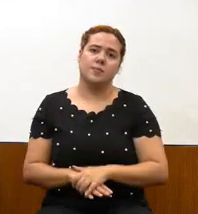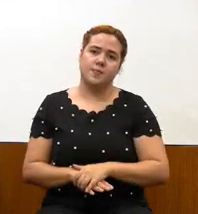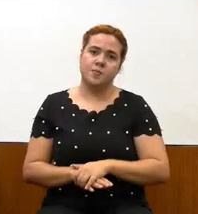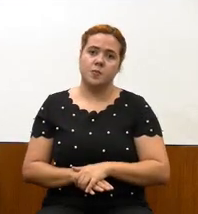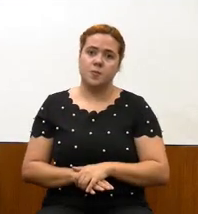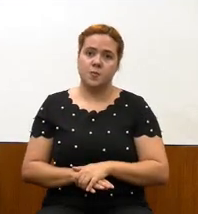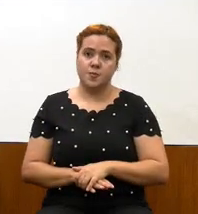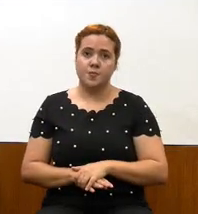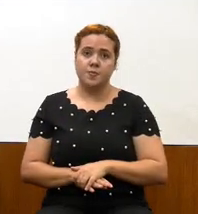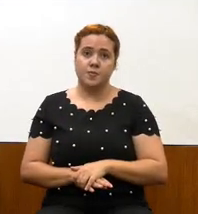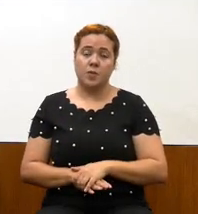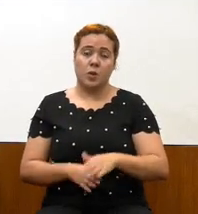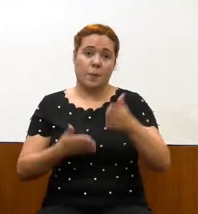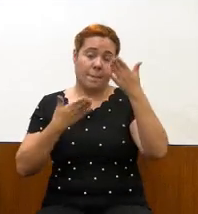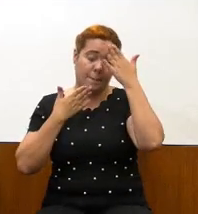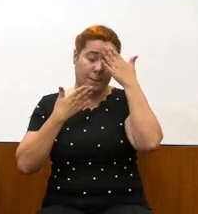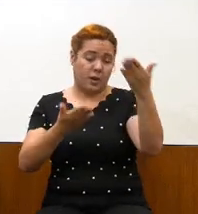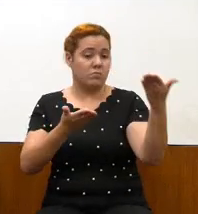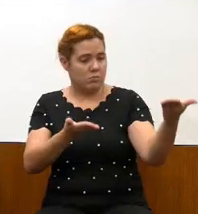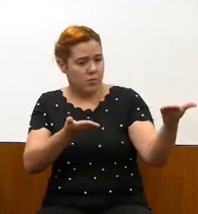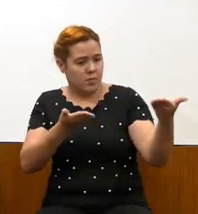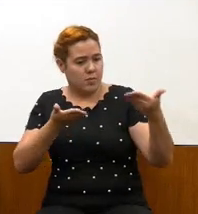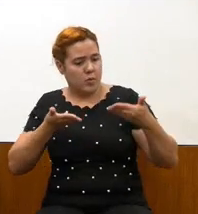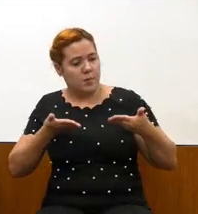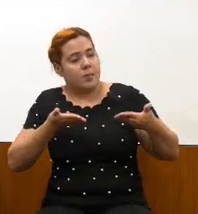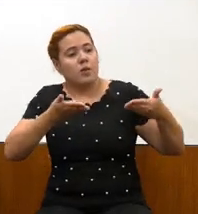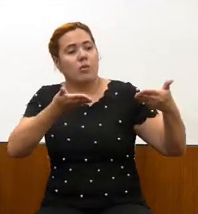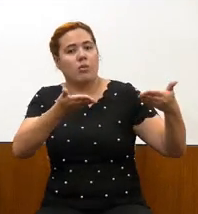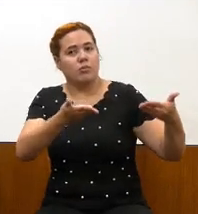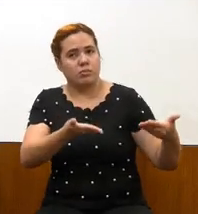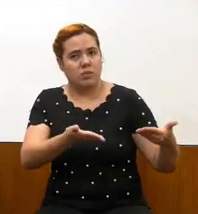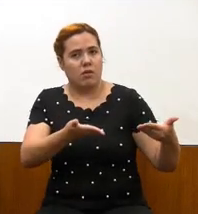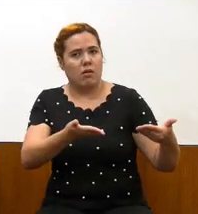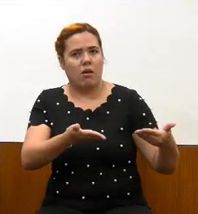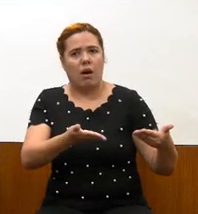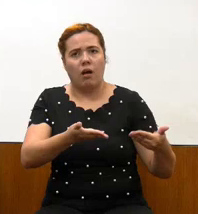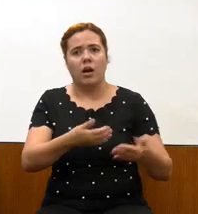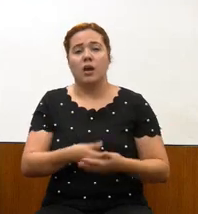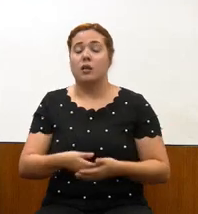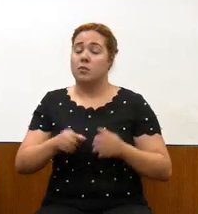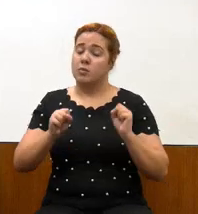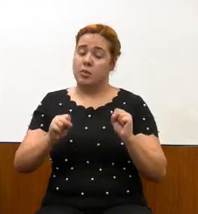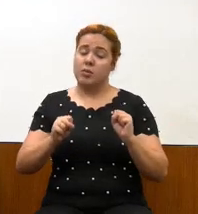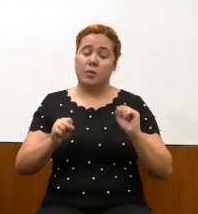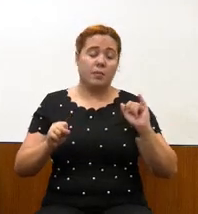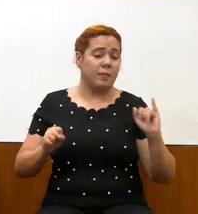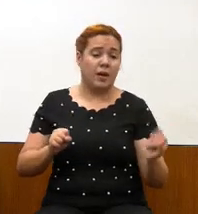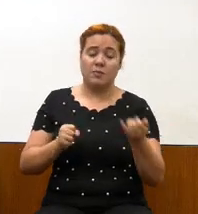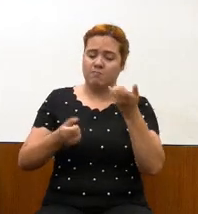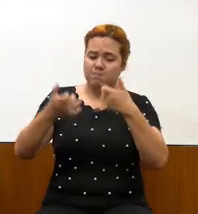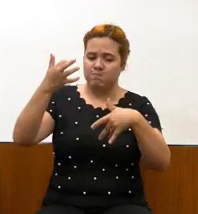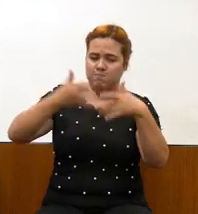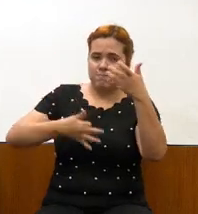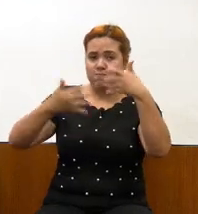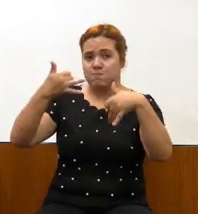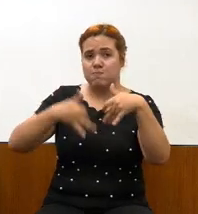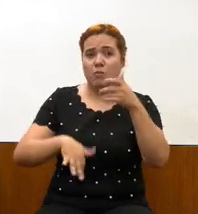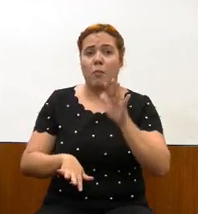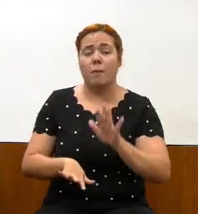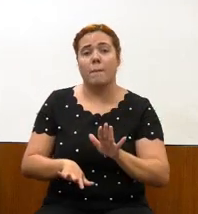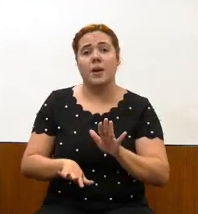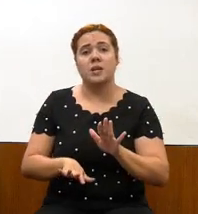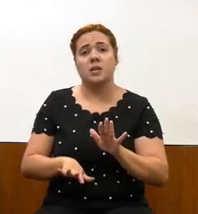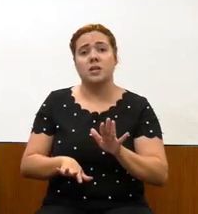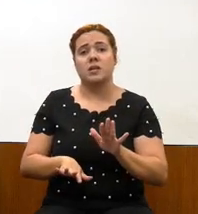Então, muito obrigado pelo convite. A oportunidade de falar aqui é muito grande, como eu falei, mas a gente está falando aqui sempre mesmo